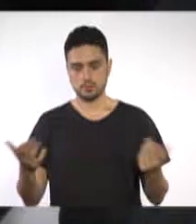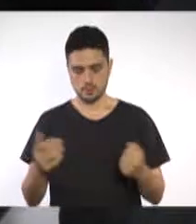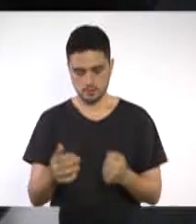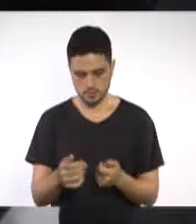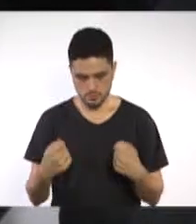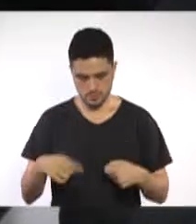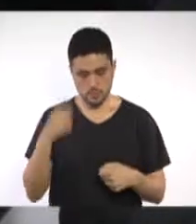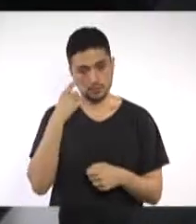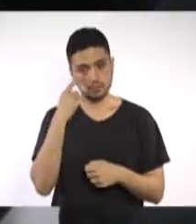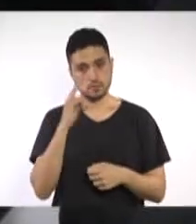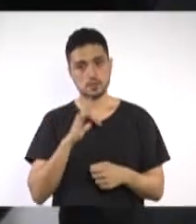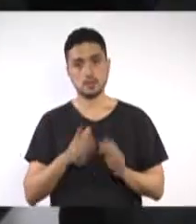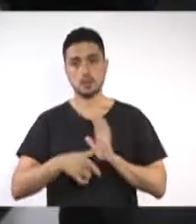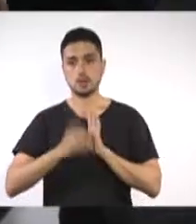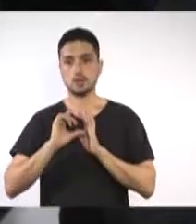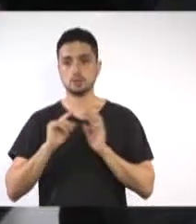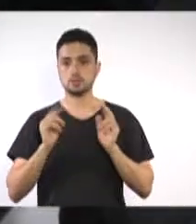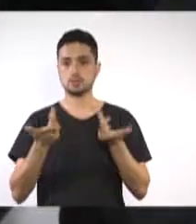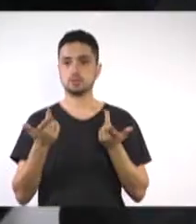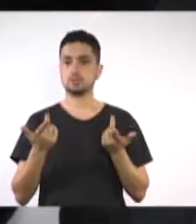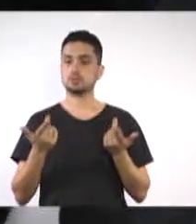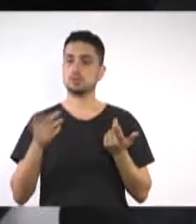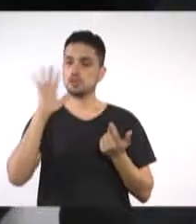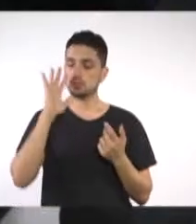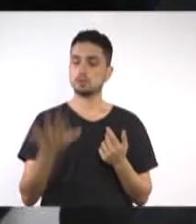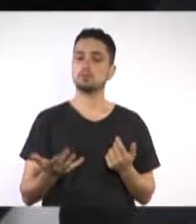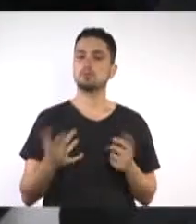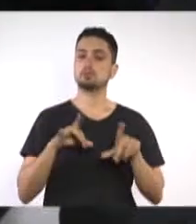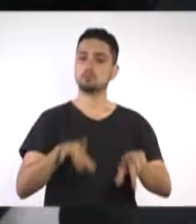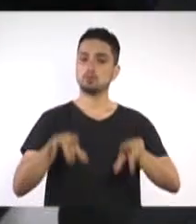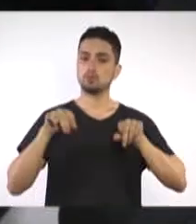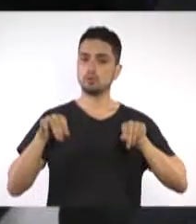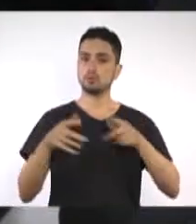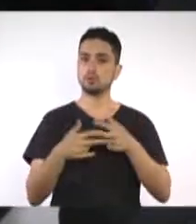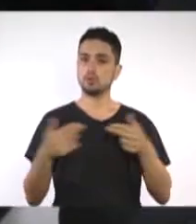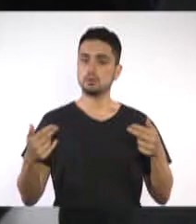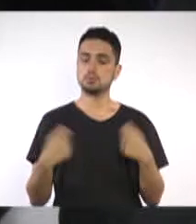aqui, antes de tomada de qualquer decisão, essas três modalidades de atuação.